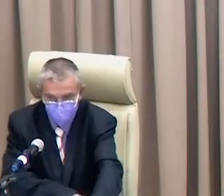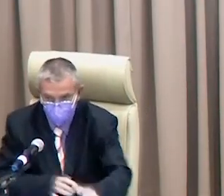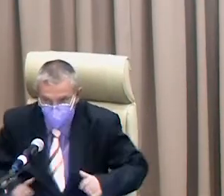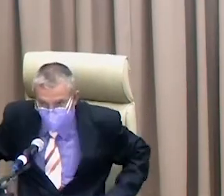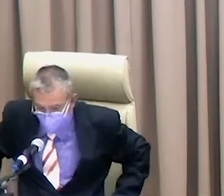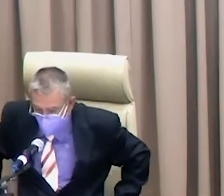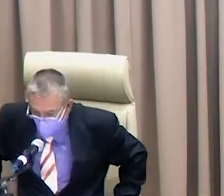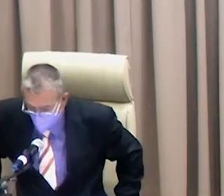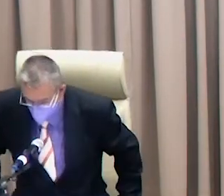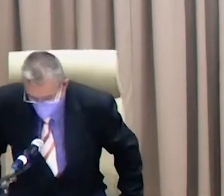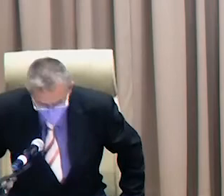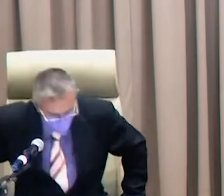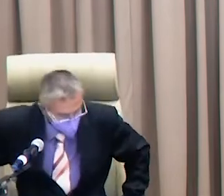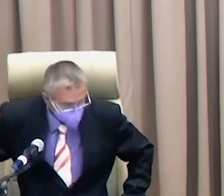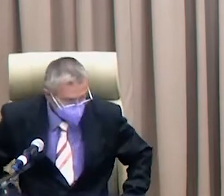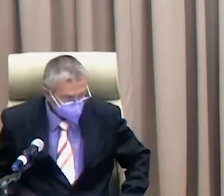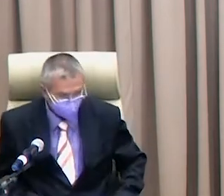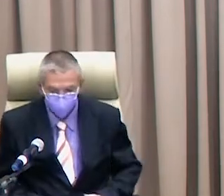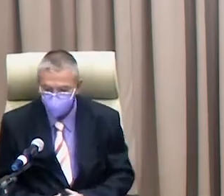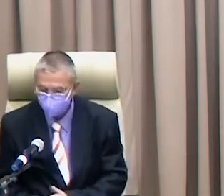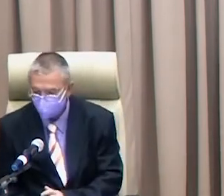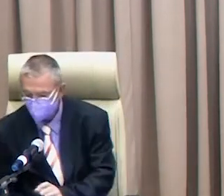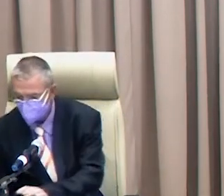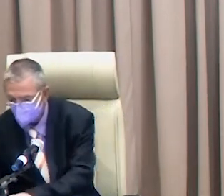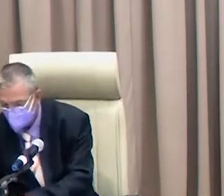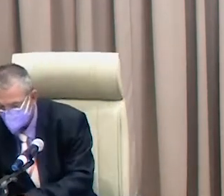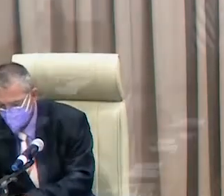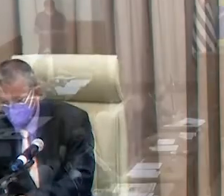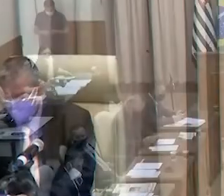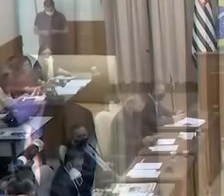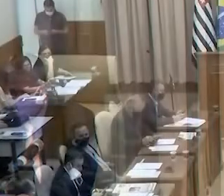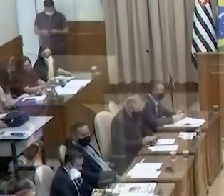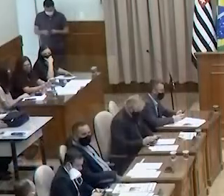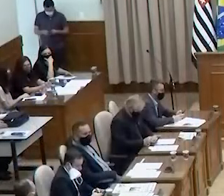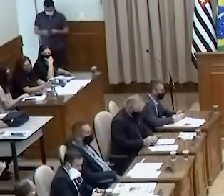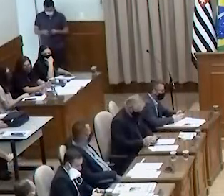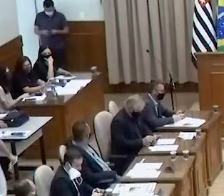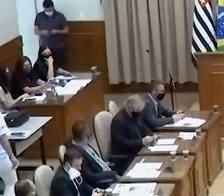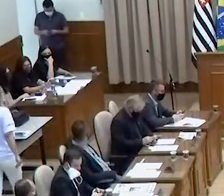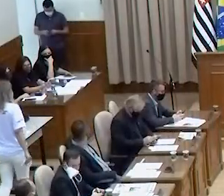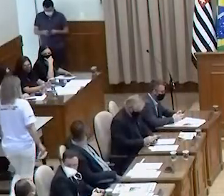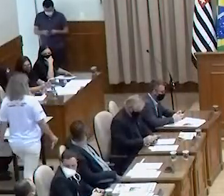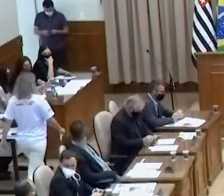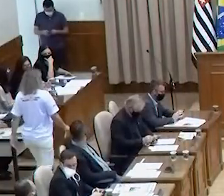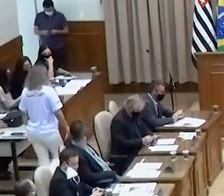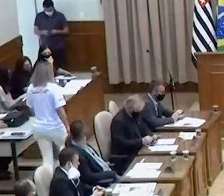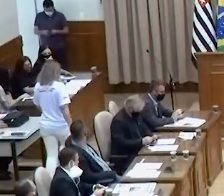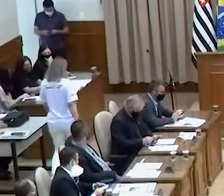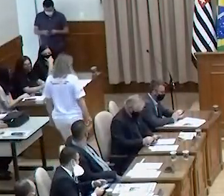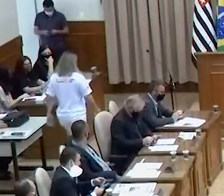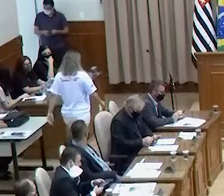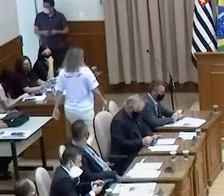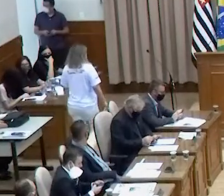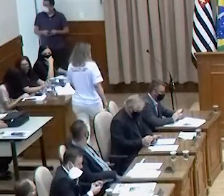palavra por 5 minutos.